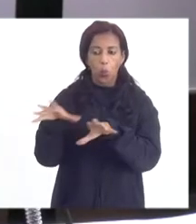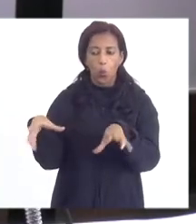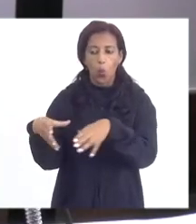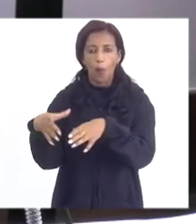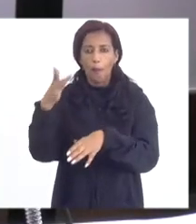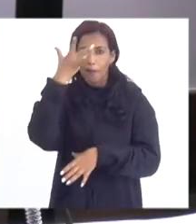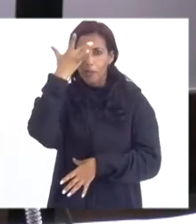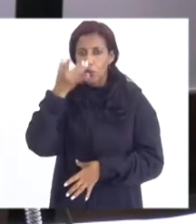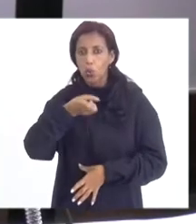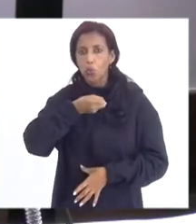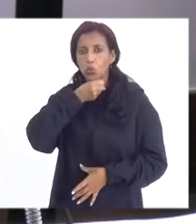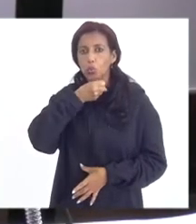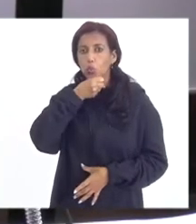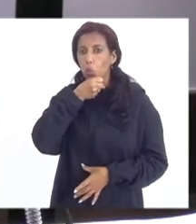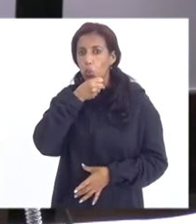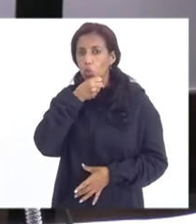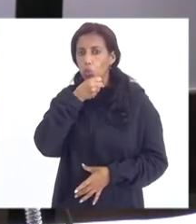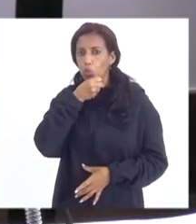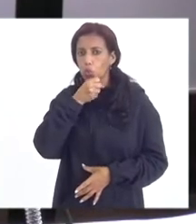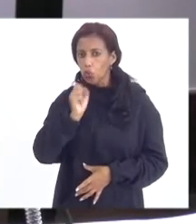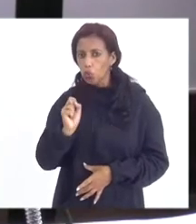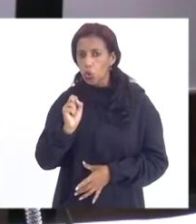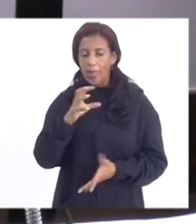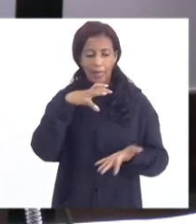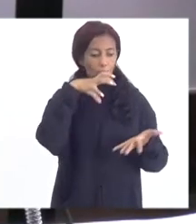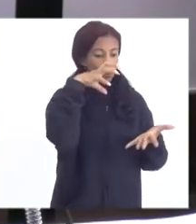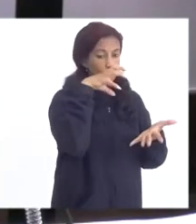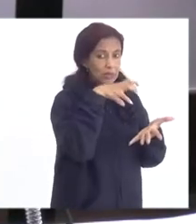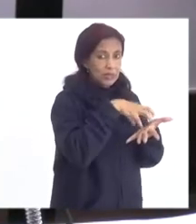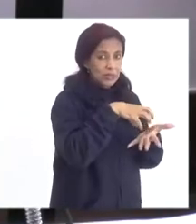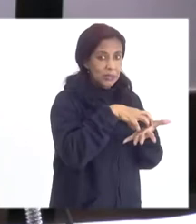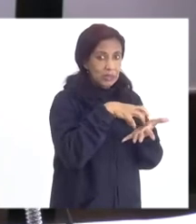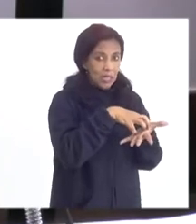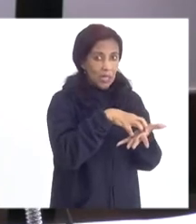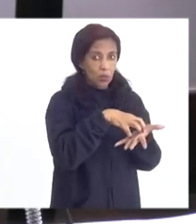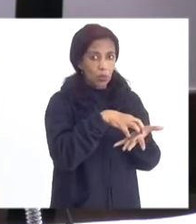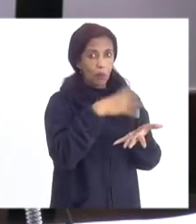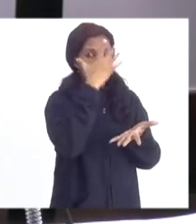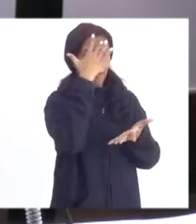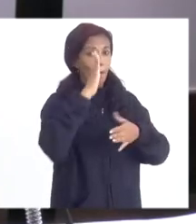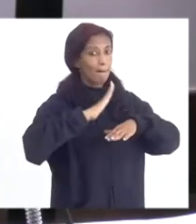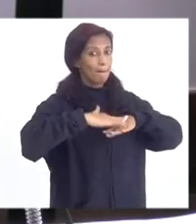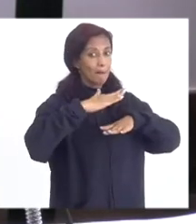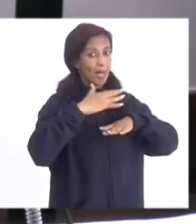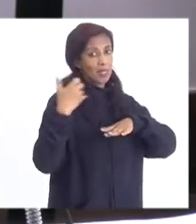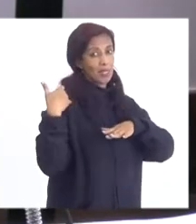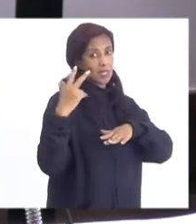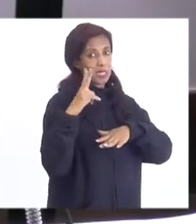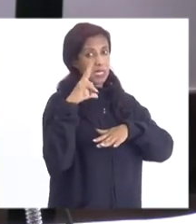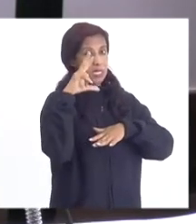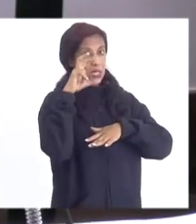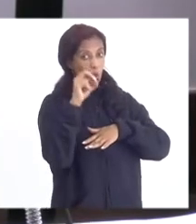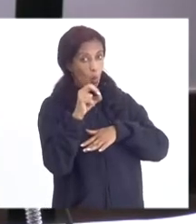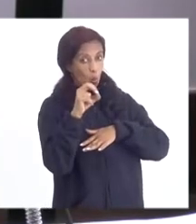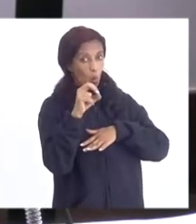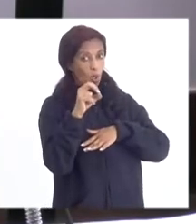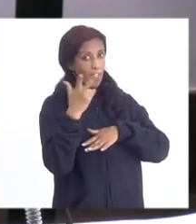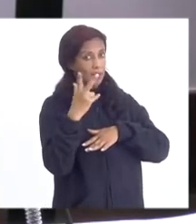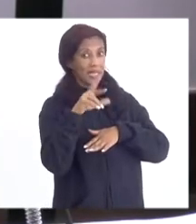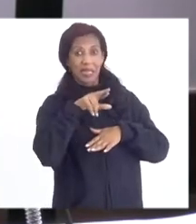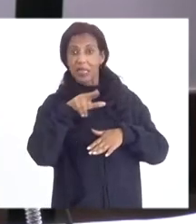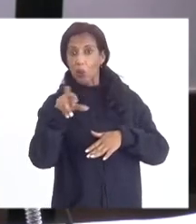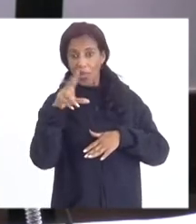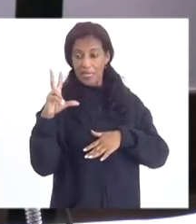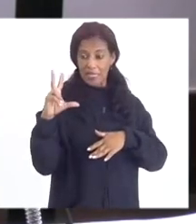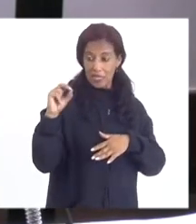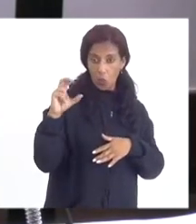que o Anchieta quer é ter um centro de referência para as pessoas que têm mais de 50 anos, que estão longe de serem idosos.